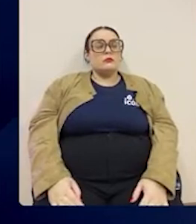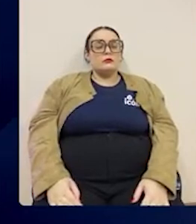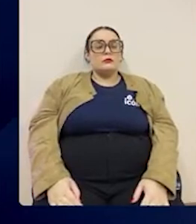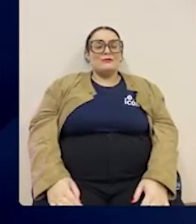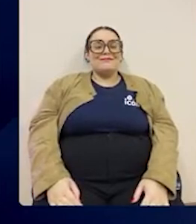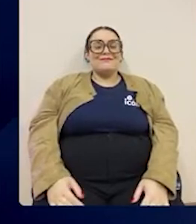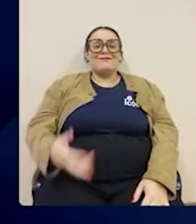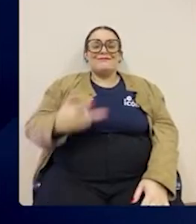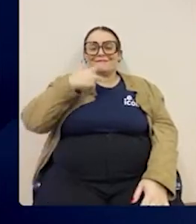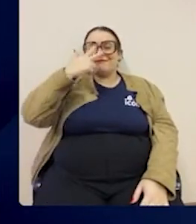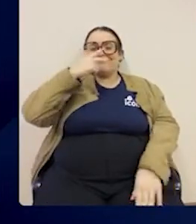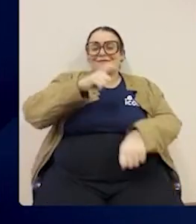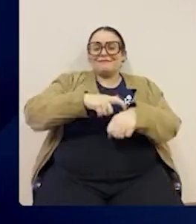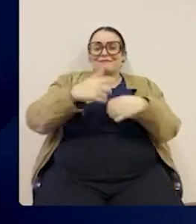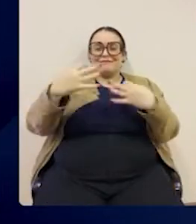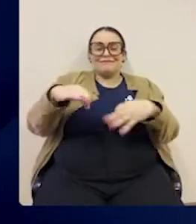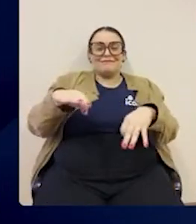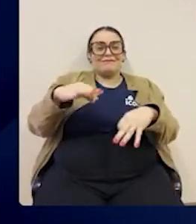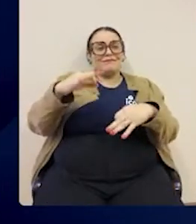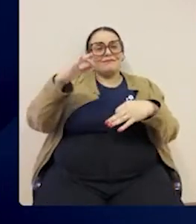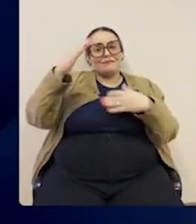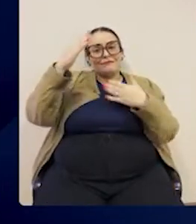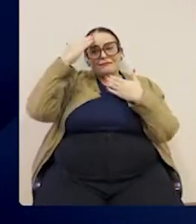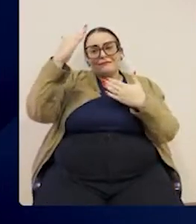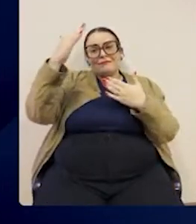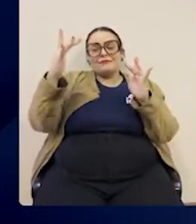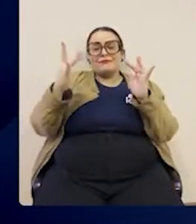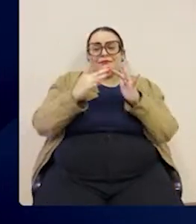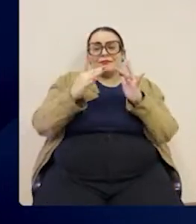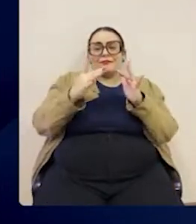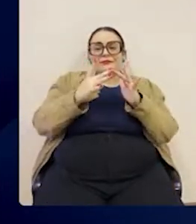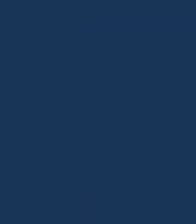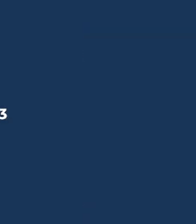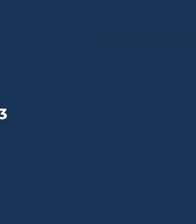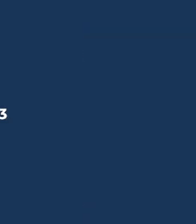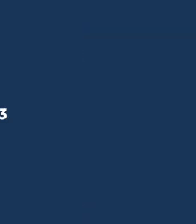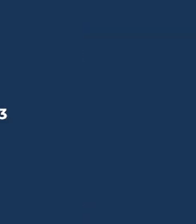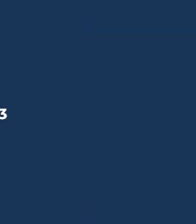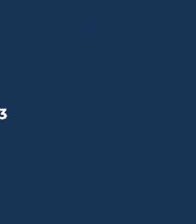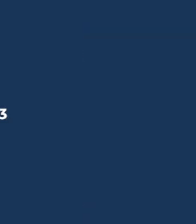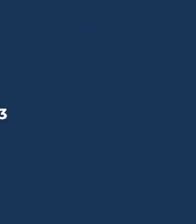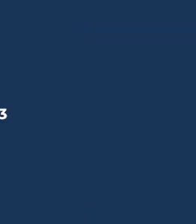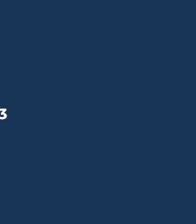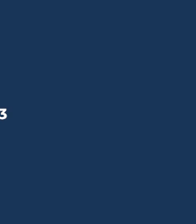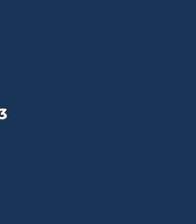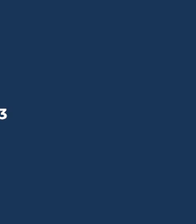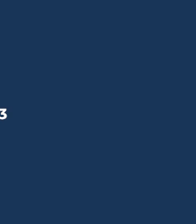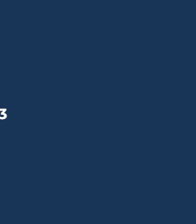isso que eu ia trazer com os meus contatos. Muito obrigado mais uma vez.